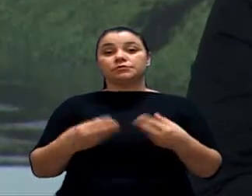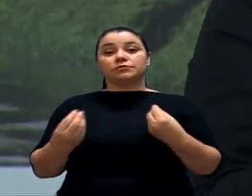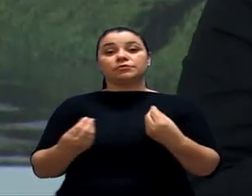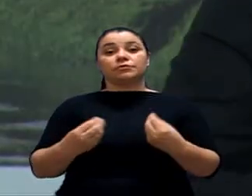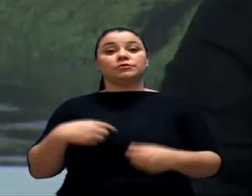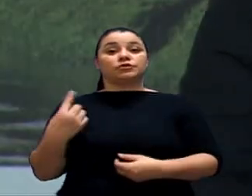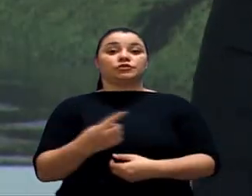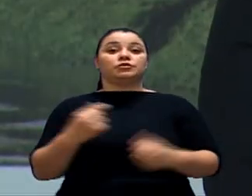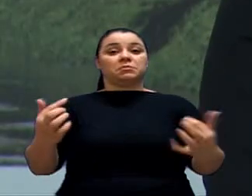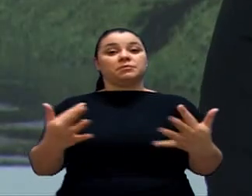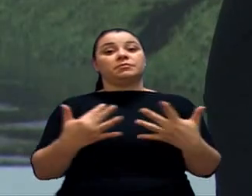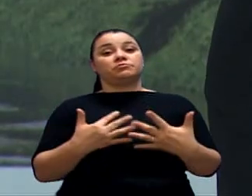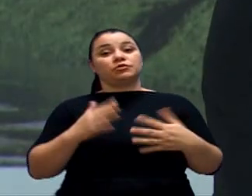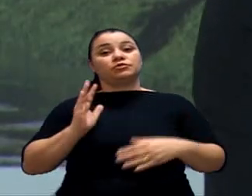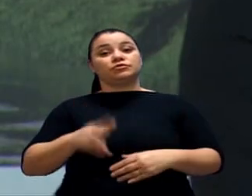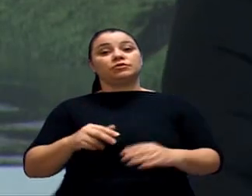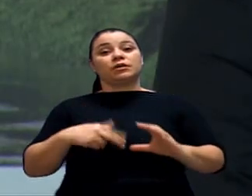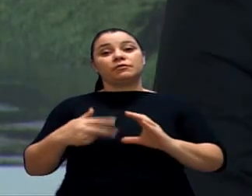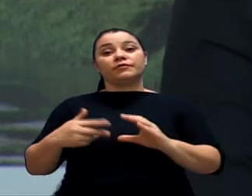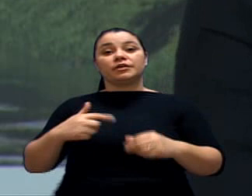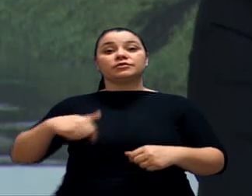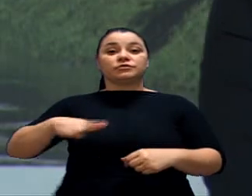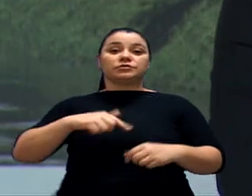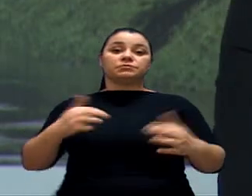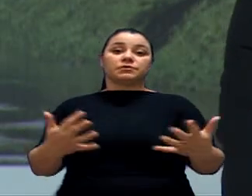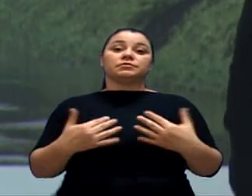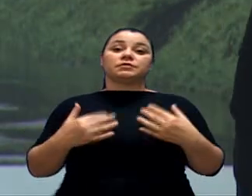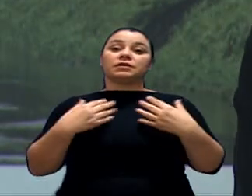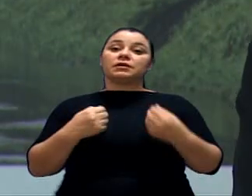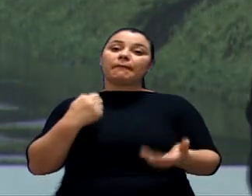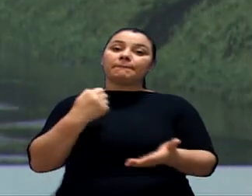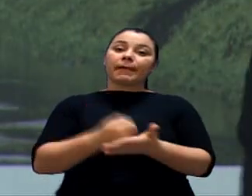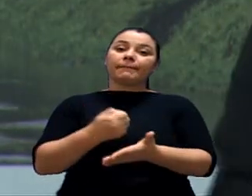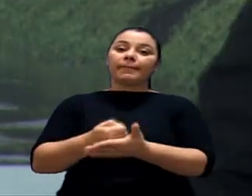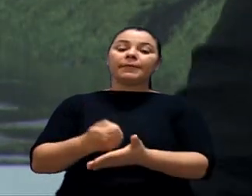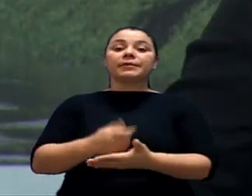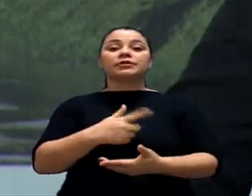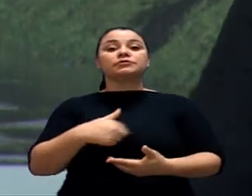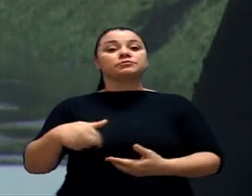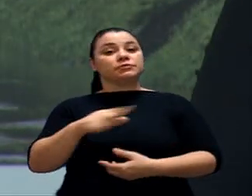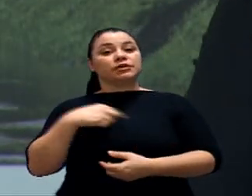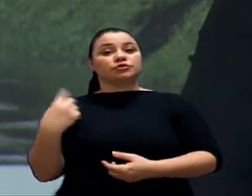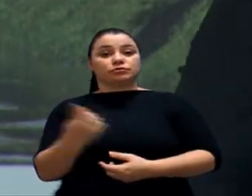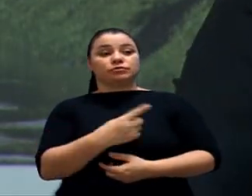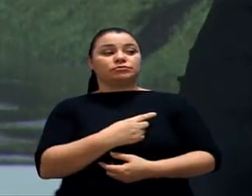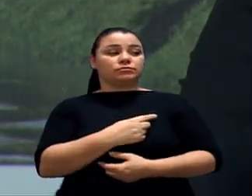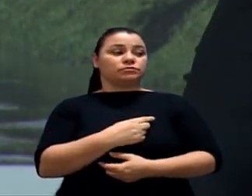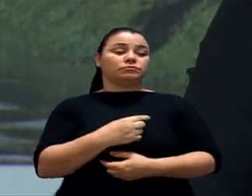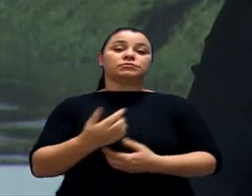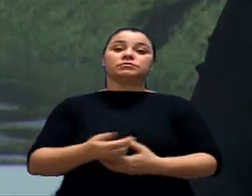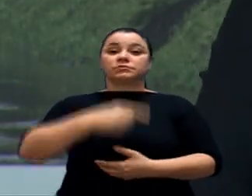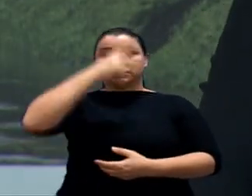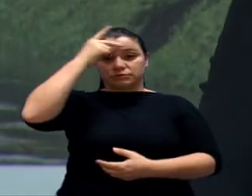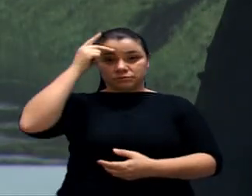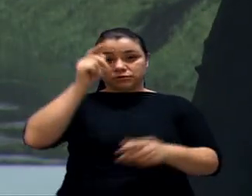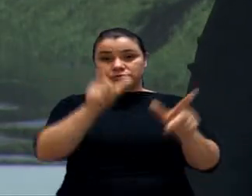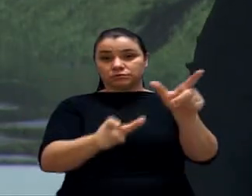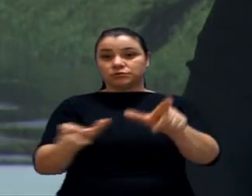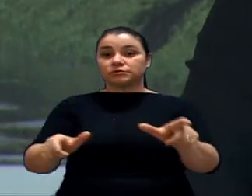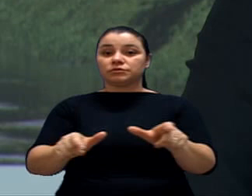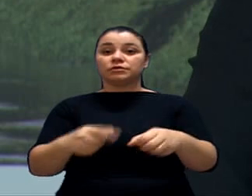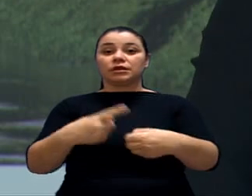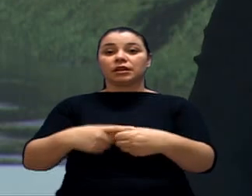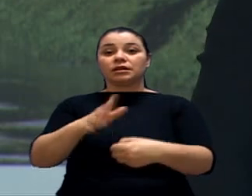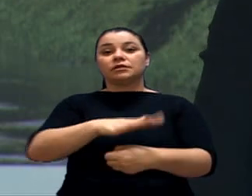todos nós legisladores, estamos prestando contas aí para o nosso... para o cidadão sorocabano, e